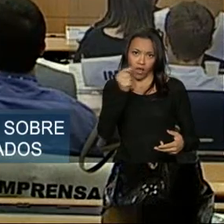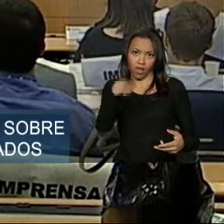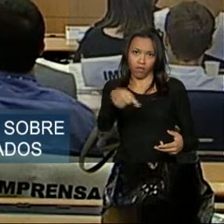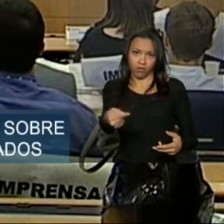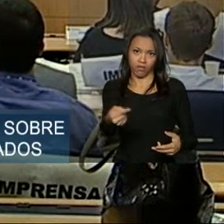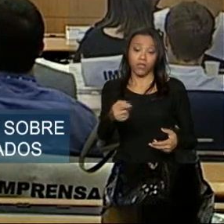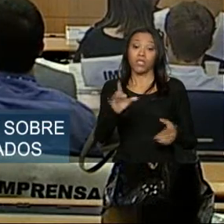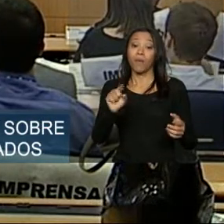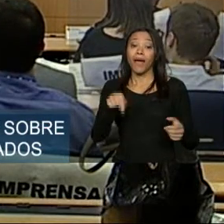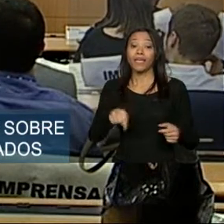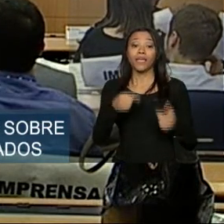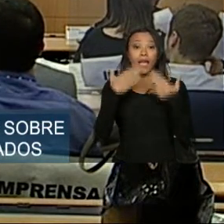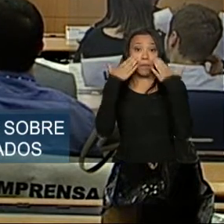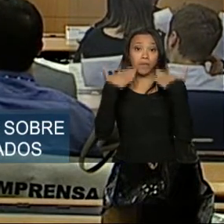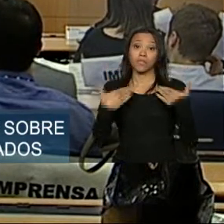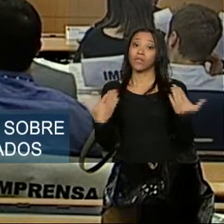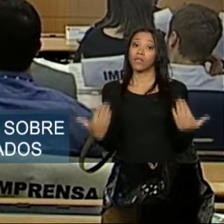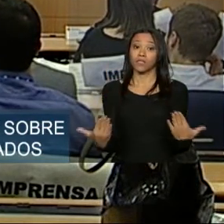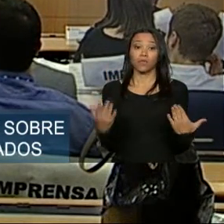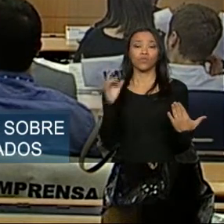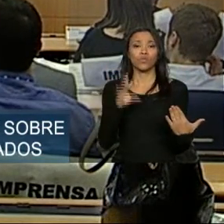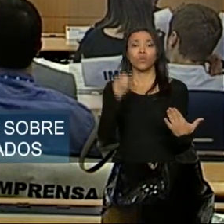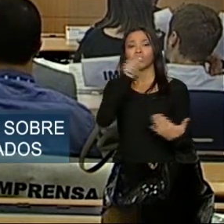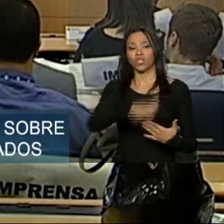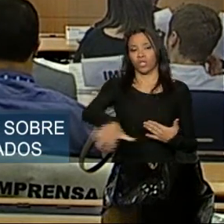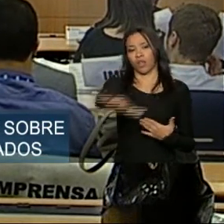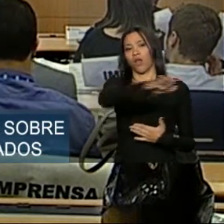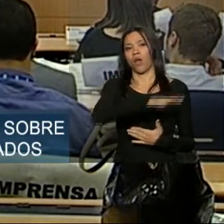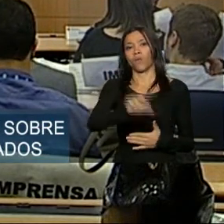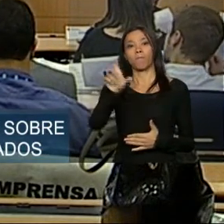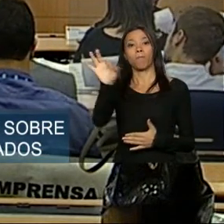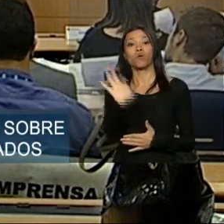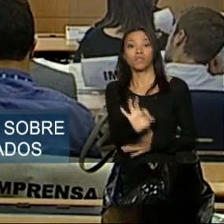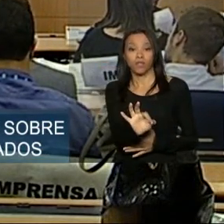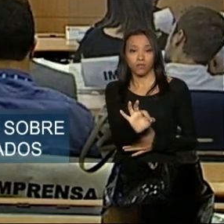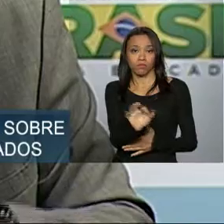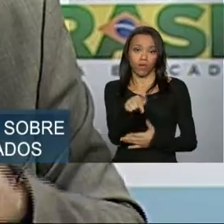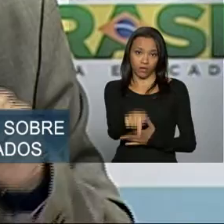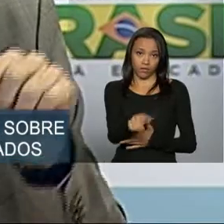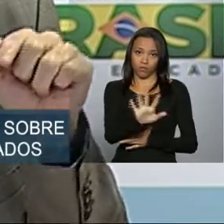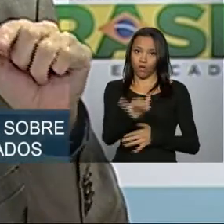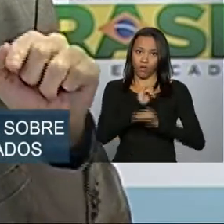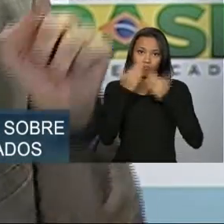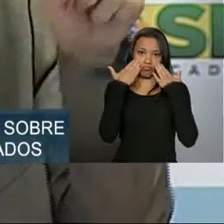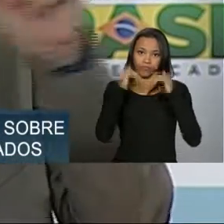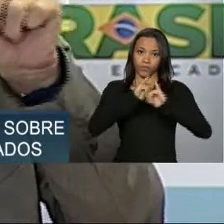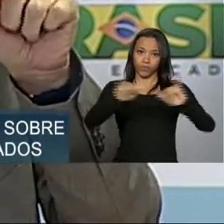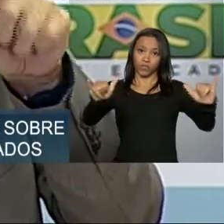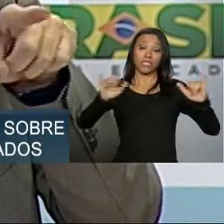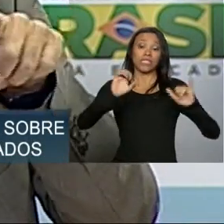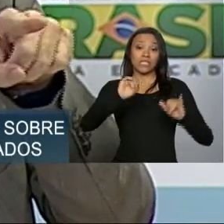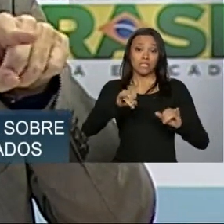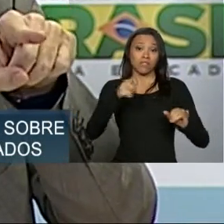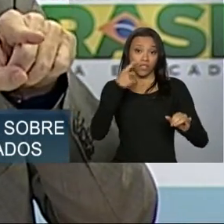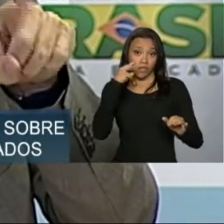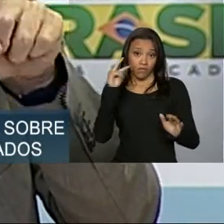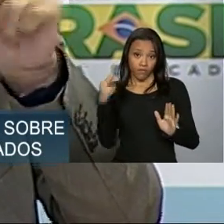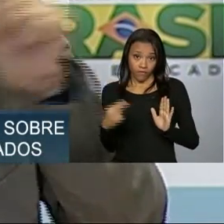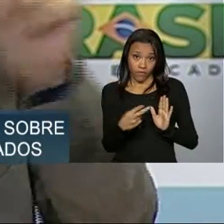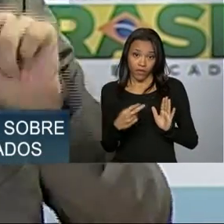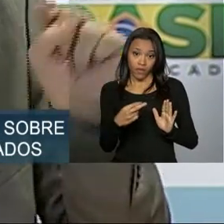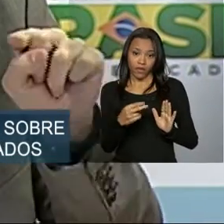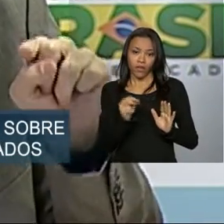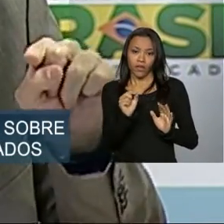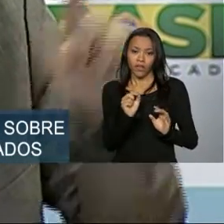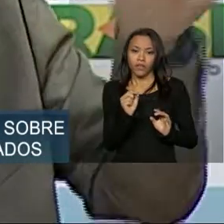É que aqui a apresentação focou de uma maneira mais genérica em percentual. Uhum. Né? Se você contar o número de pontinhos que tem no slide... Dá até